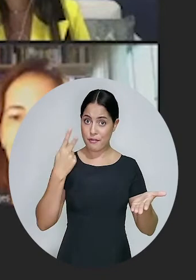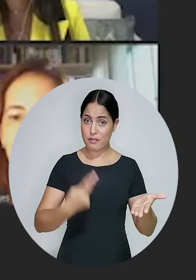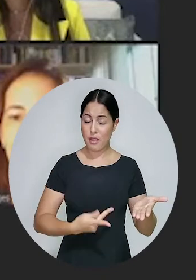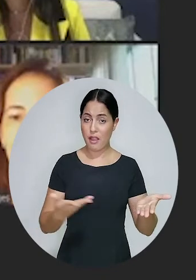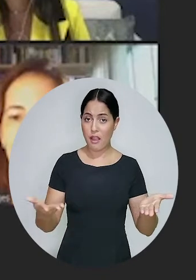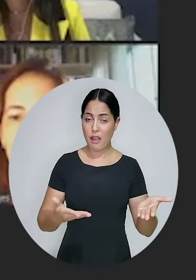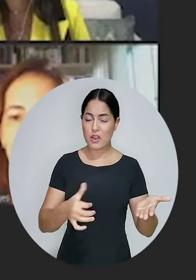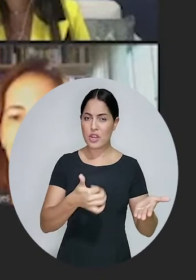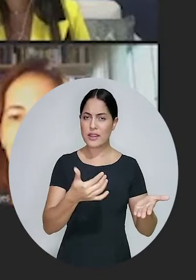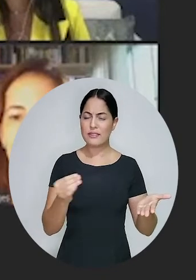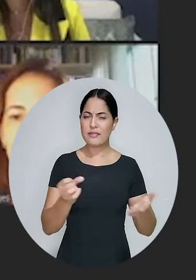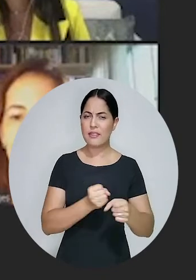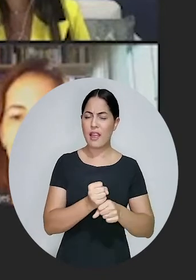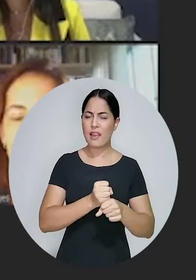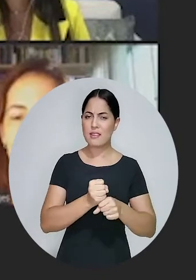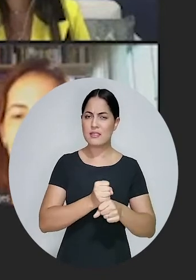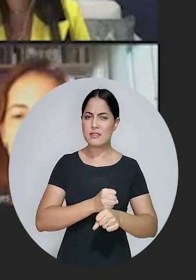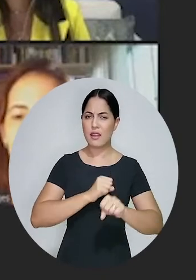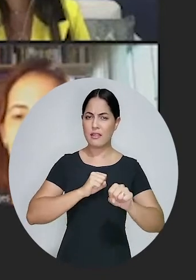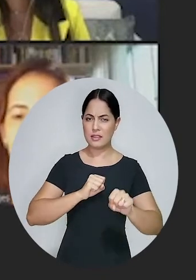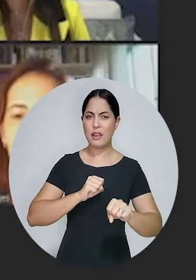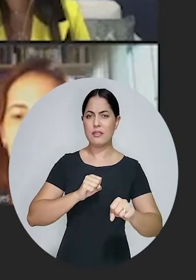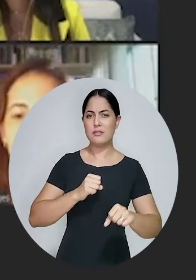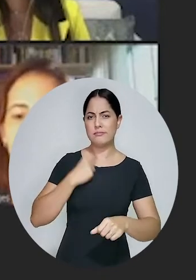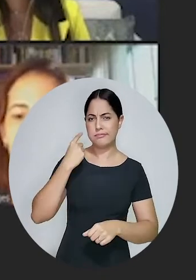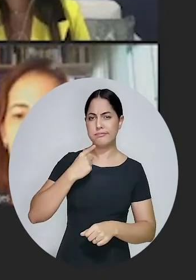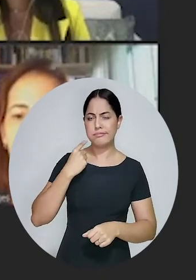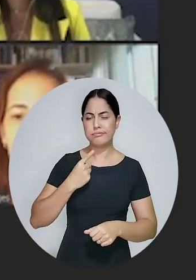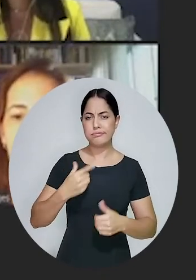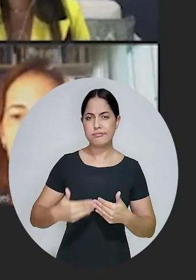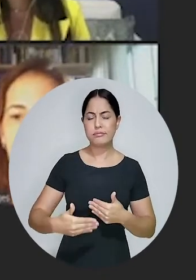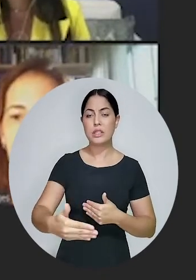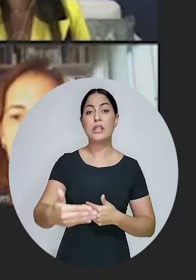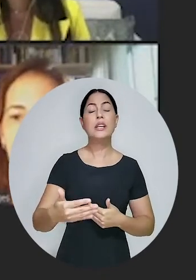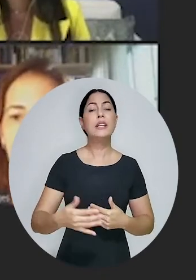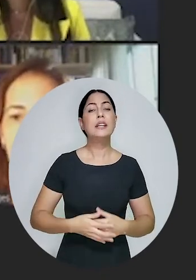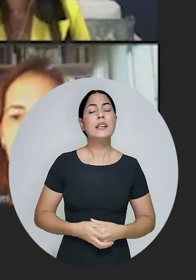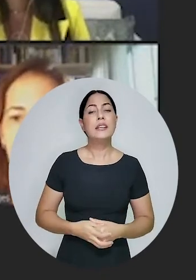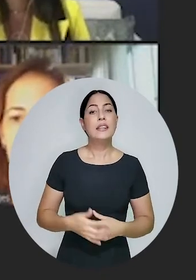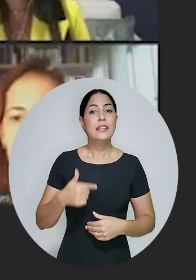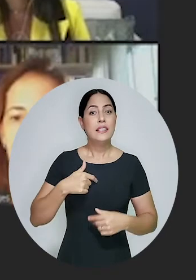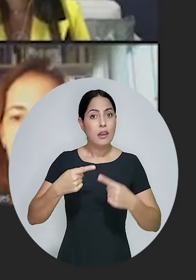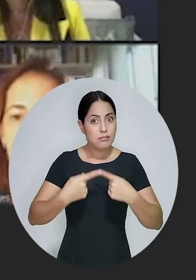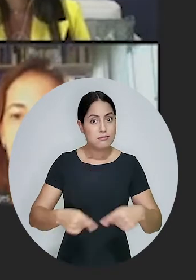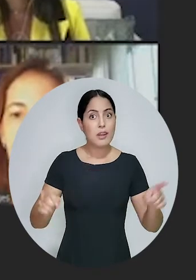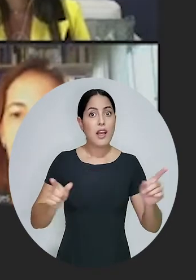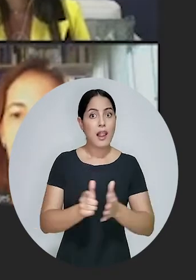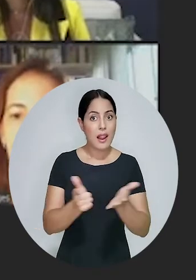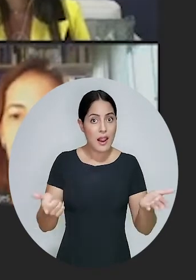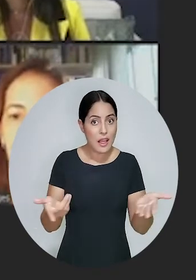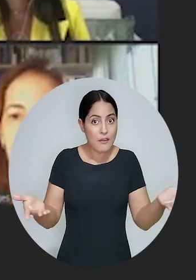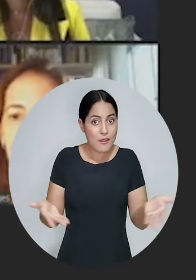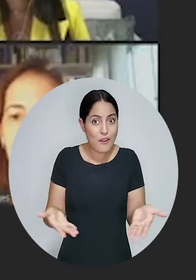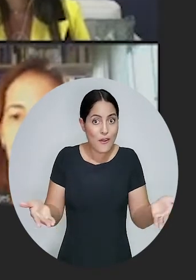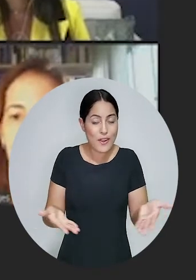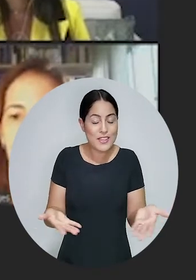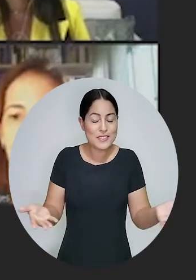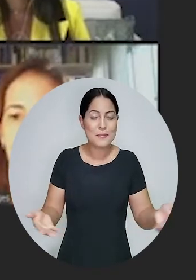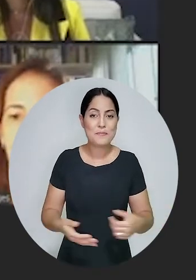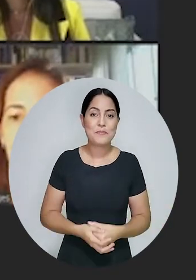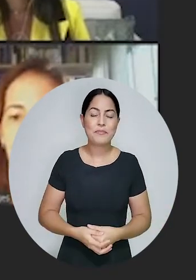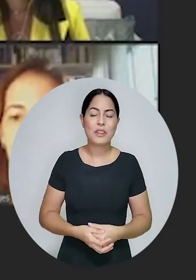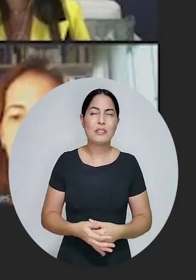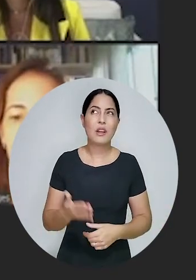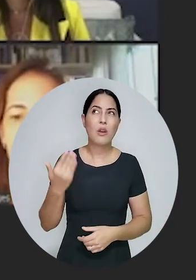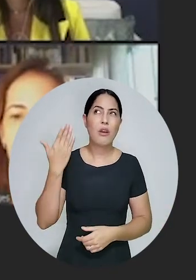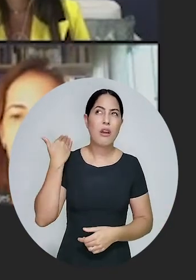advocacia. E naquele ano exato que eu comecei a advogar, eu comecei a trabalhar em Irecê, no Centro de Referência da Mulher, e já tive